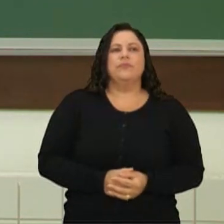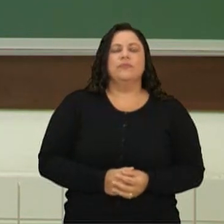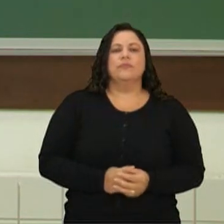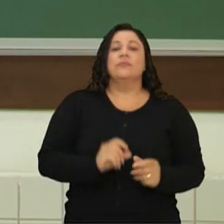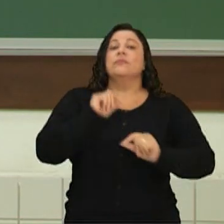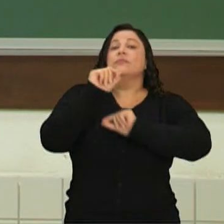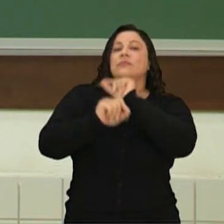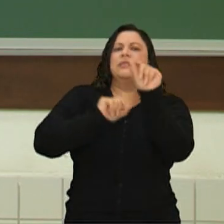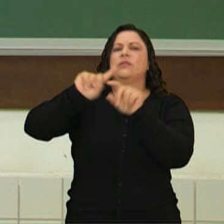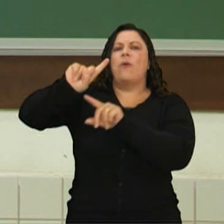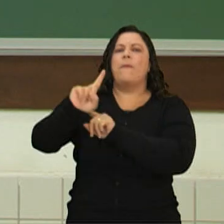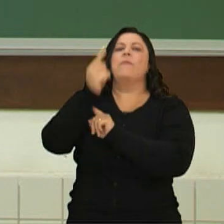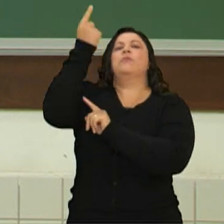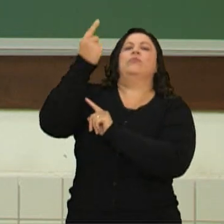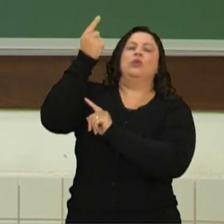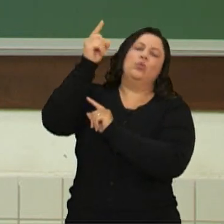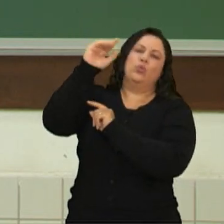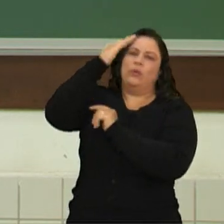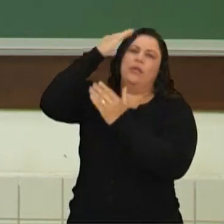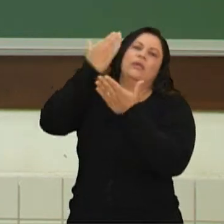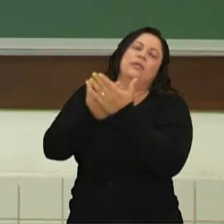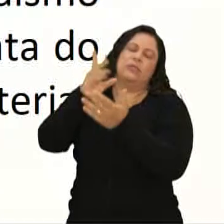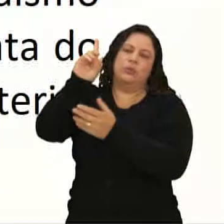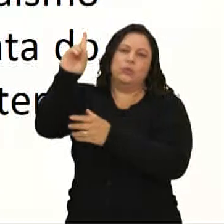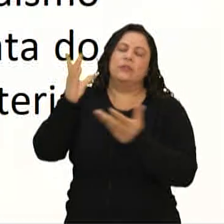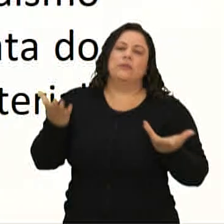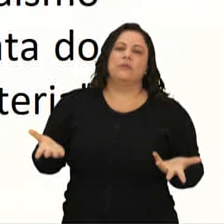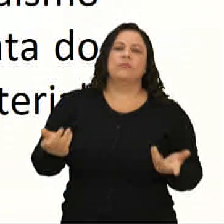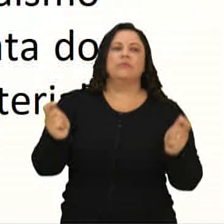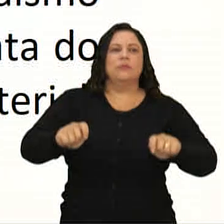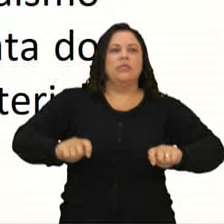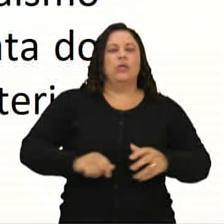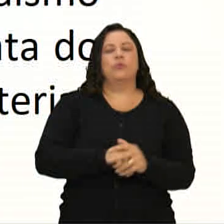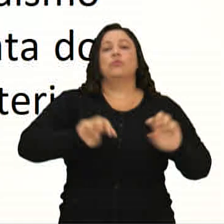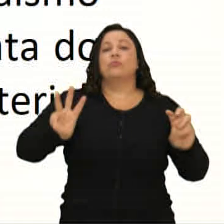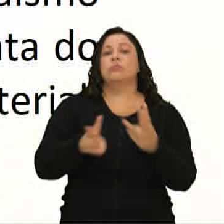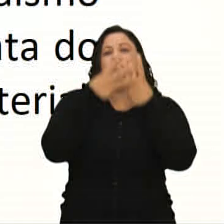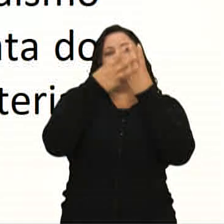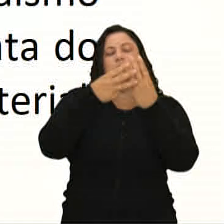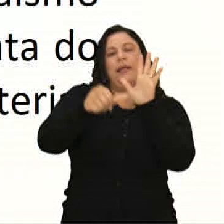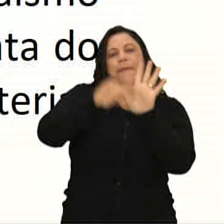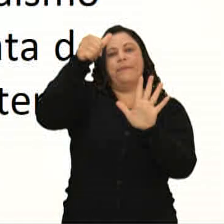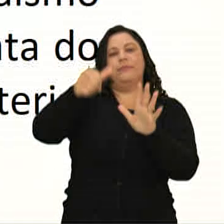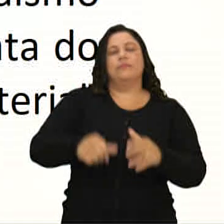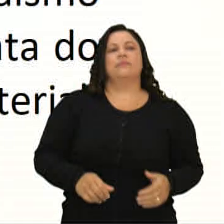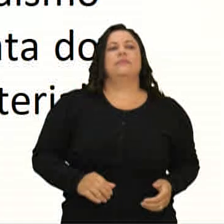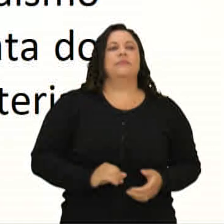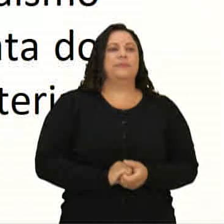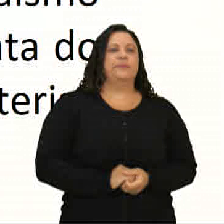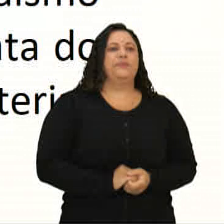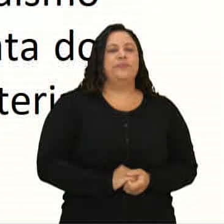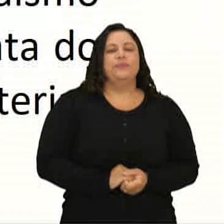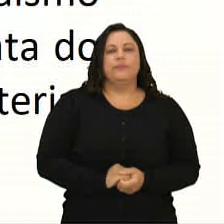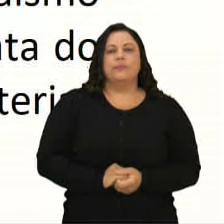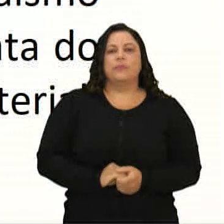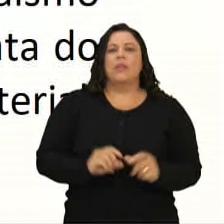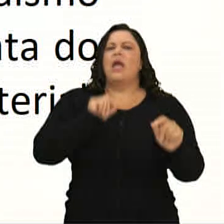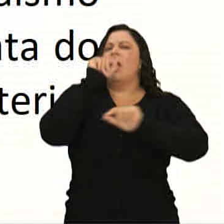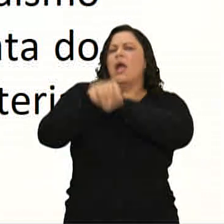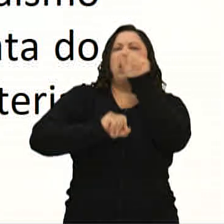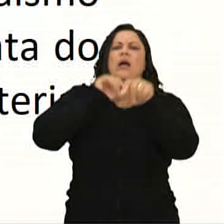monoteísmo, vai ser o judaísmo. Tá? Princípios éticos do judaísmo. A grande contribuição do